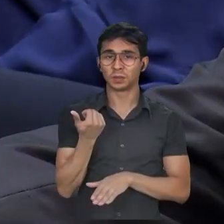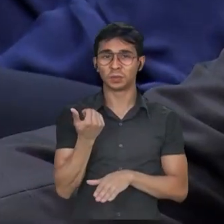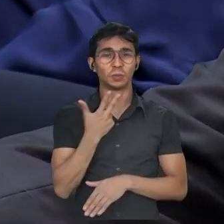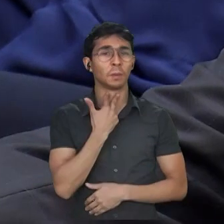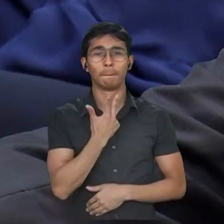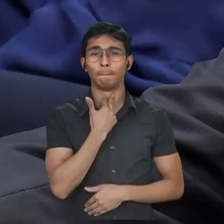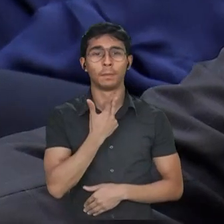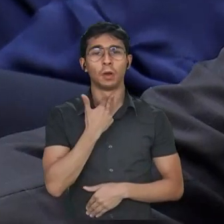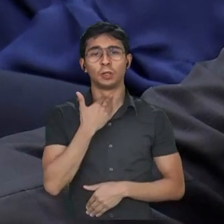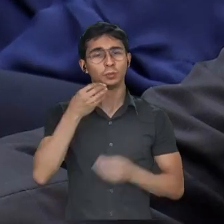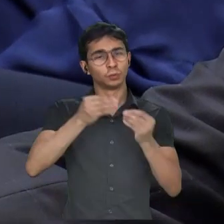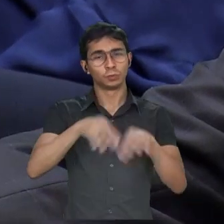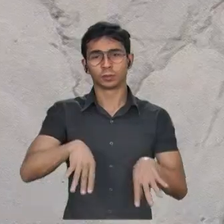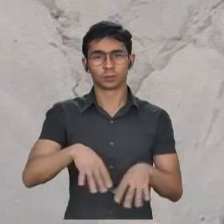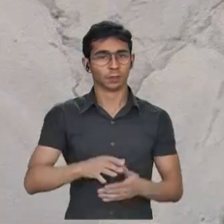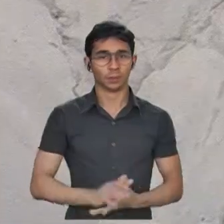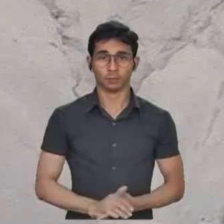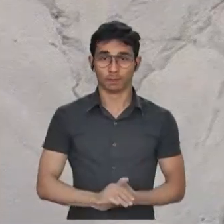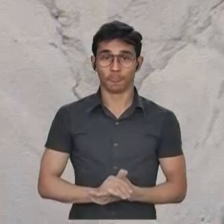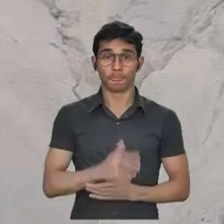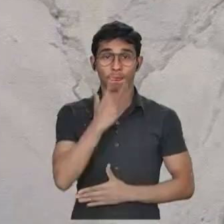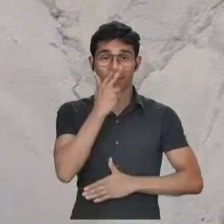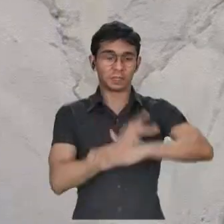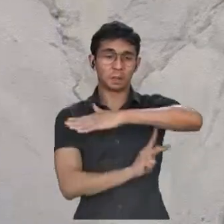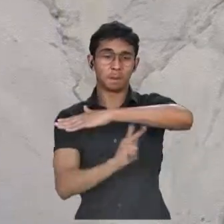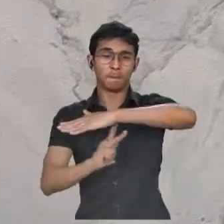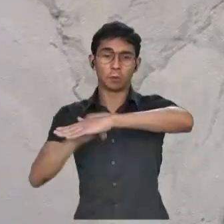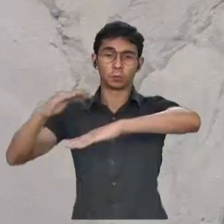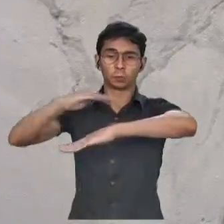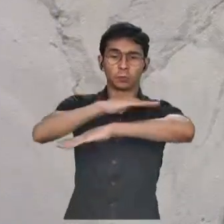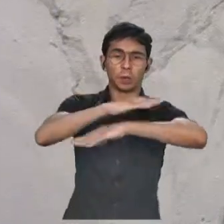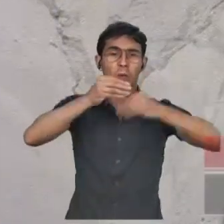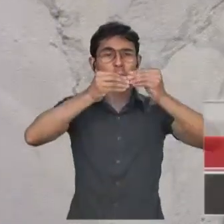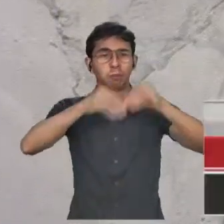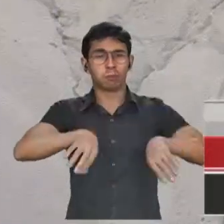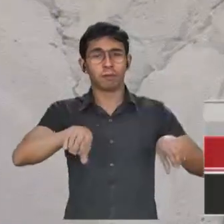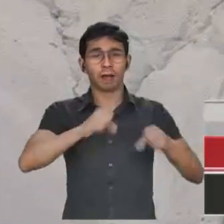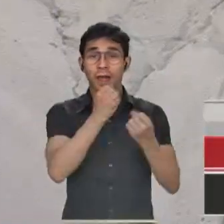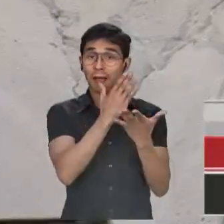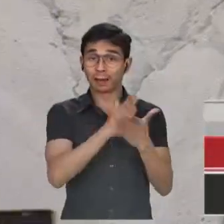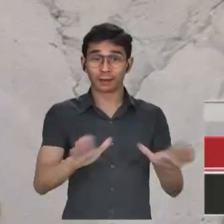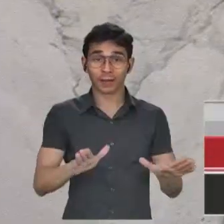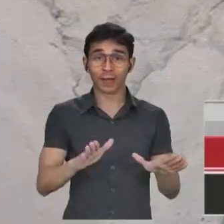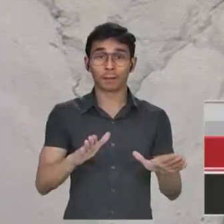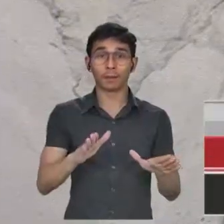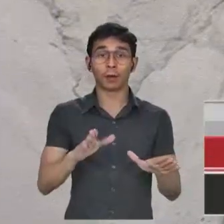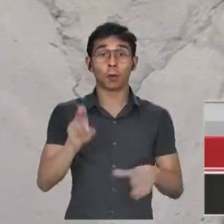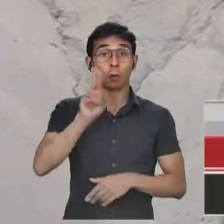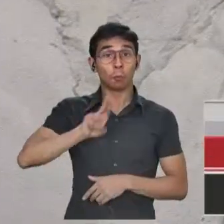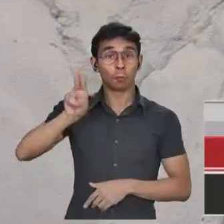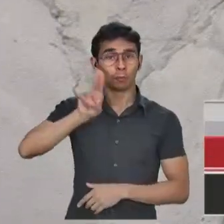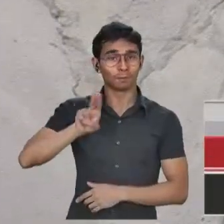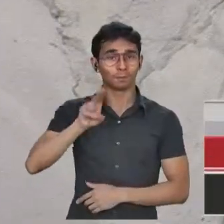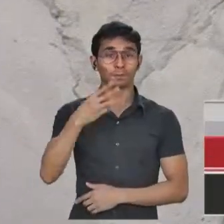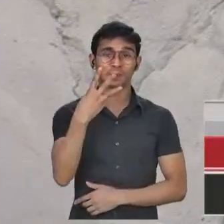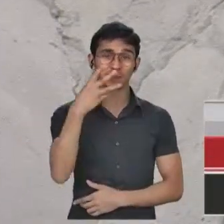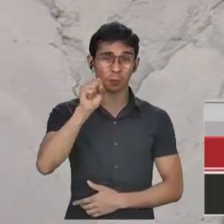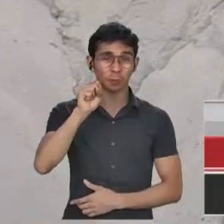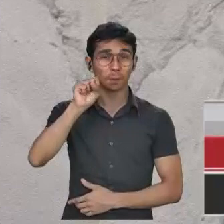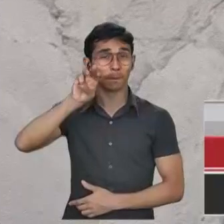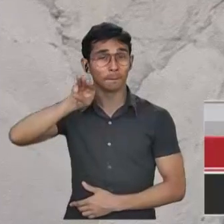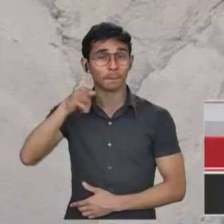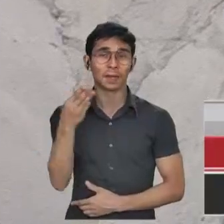entanto nós estamos acabando com o minhocão e estando 38 milhões nesse sonho absurdo e ao mesmo tempo